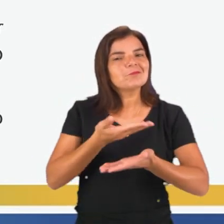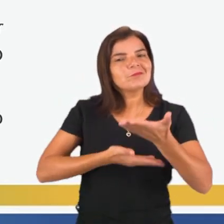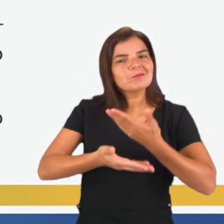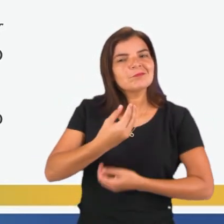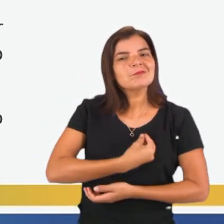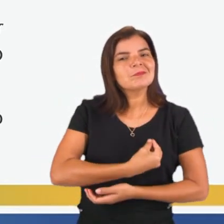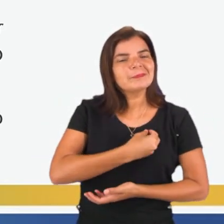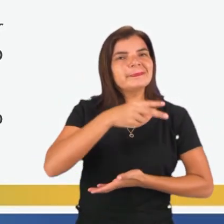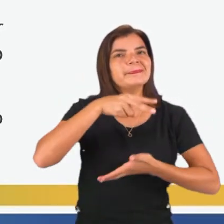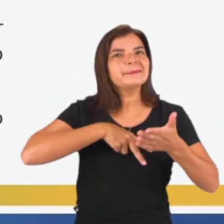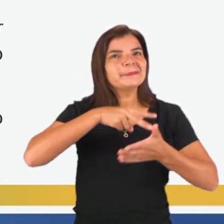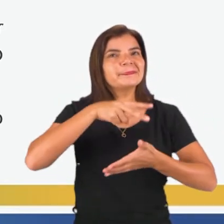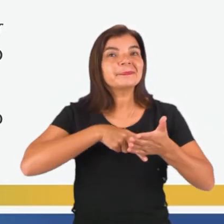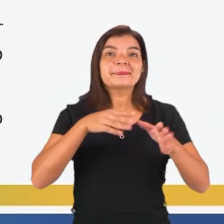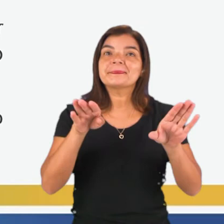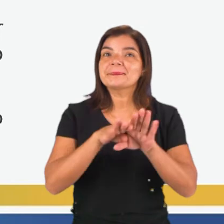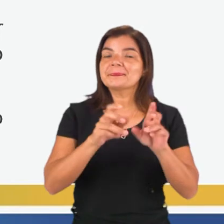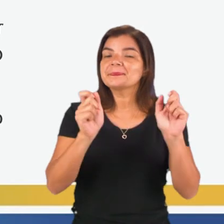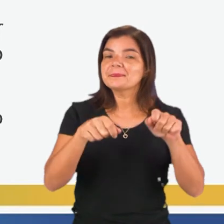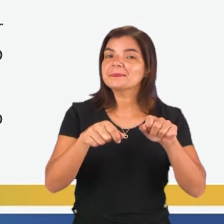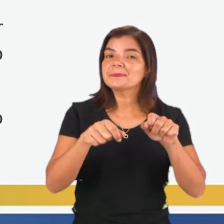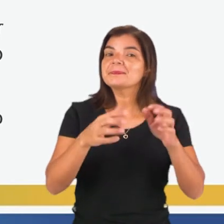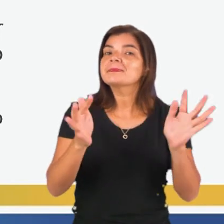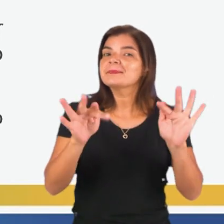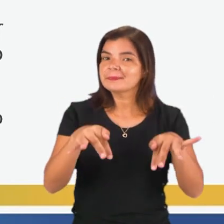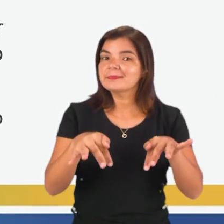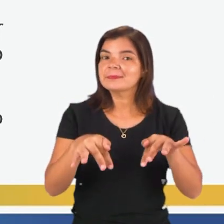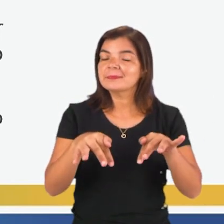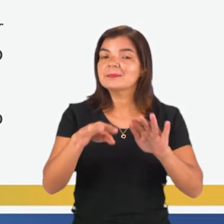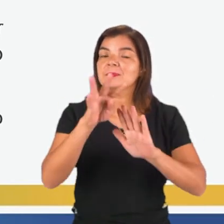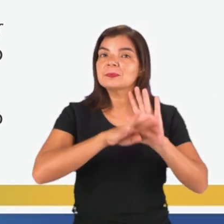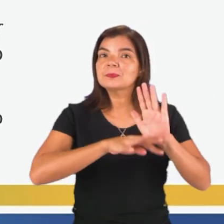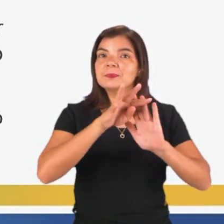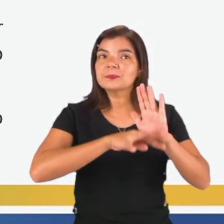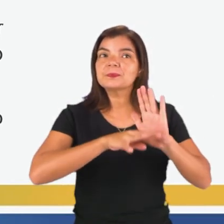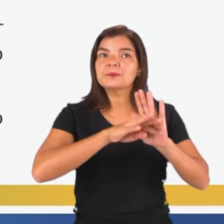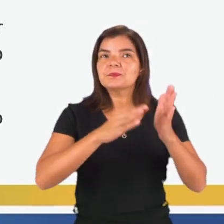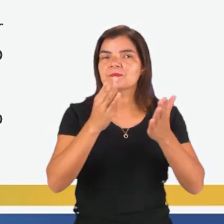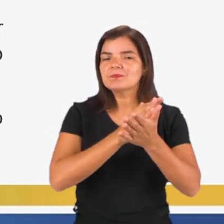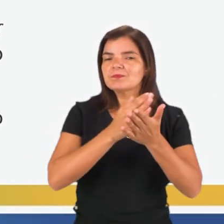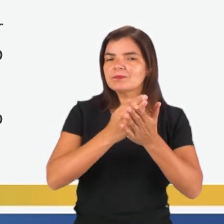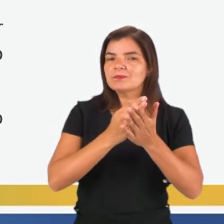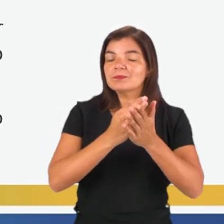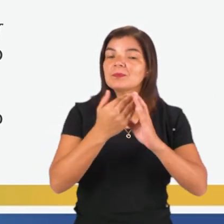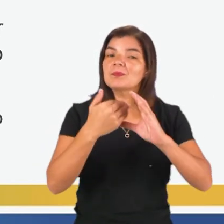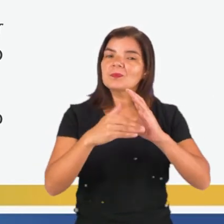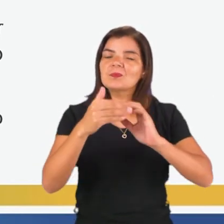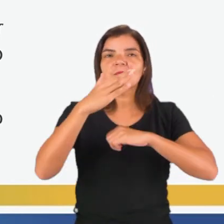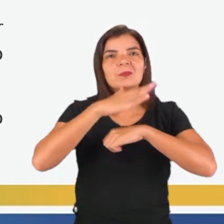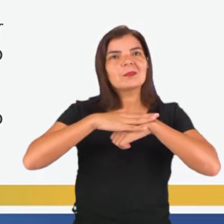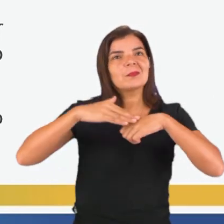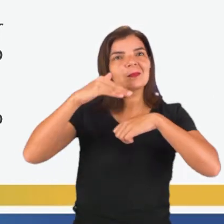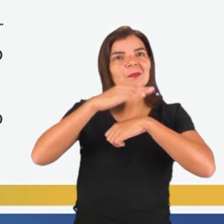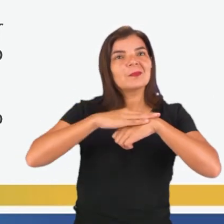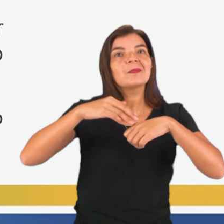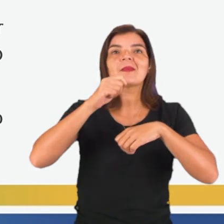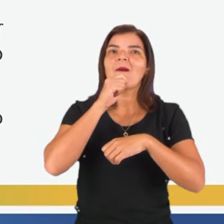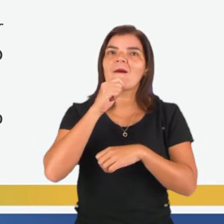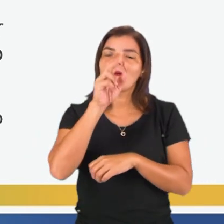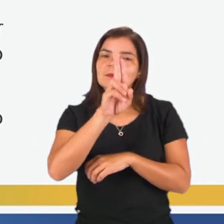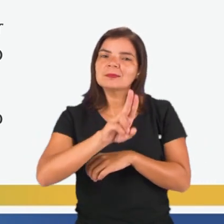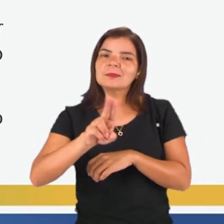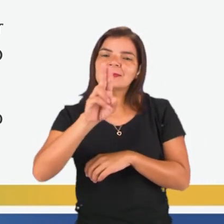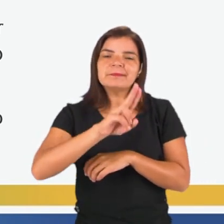participar da leitura. Assim, ele pode terminar o editorial com alguma mensagem de carinho e